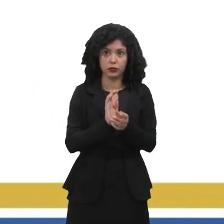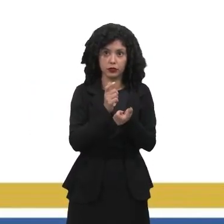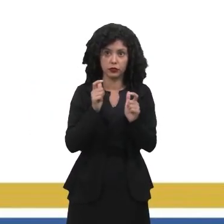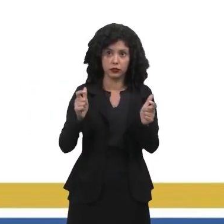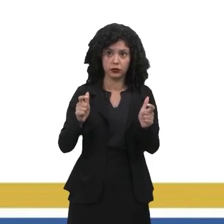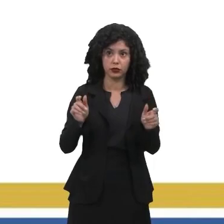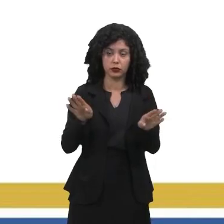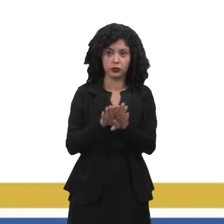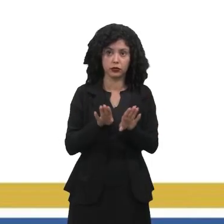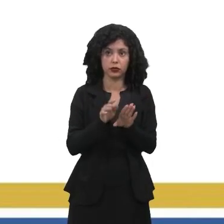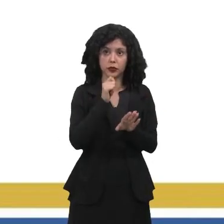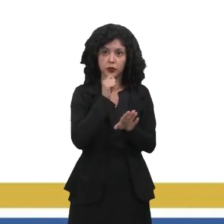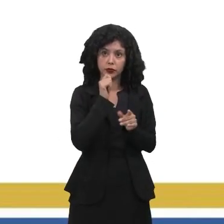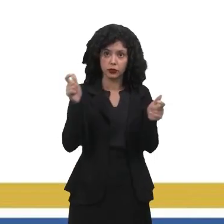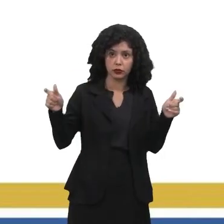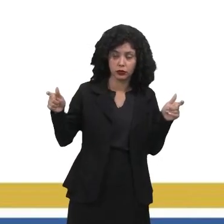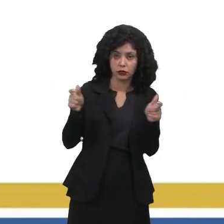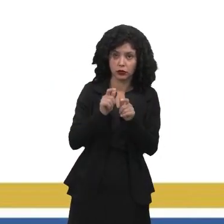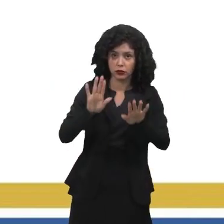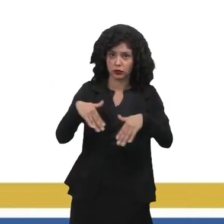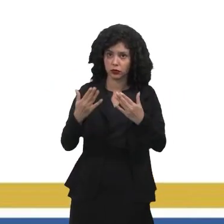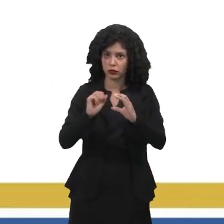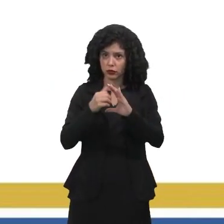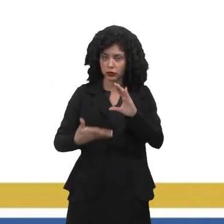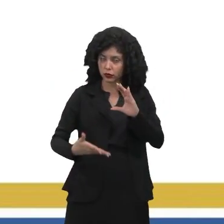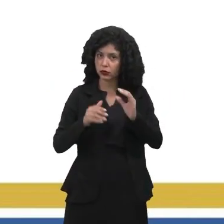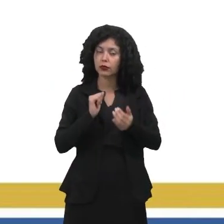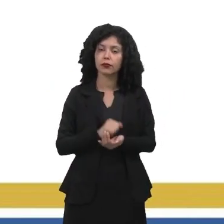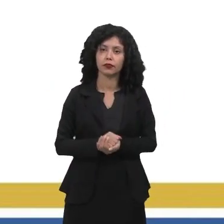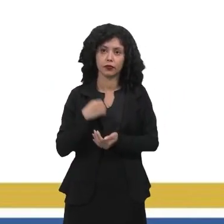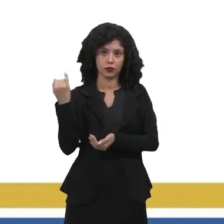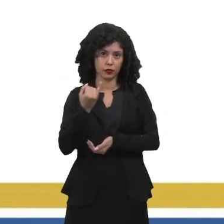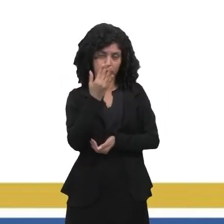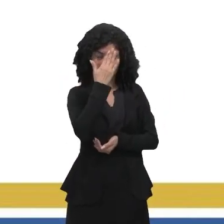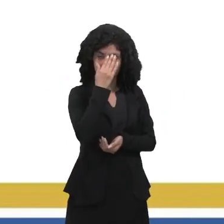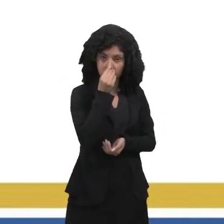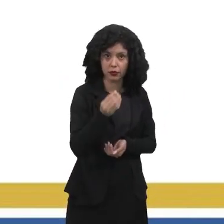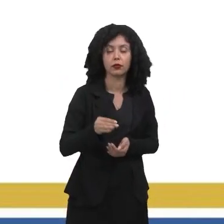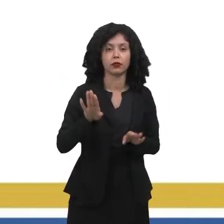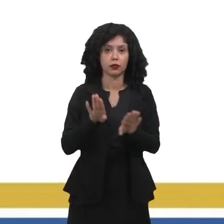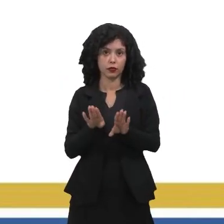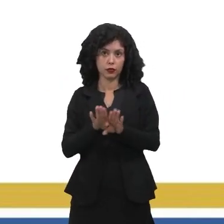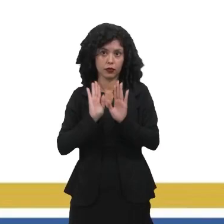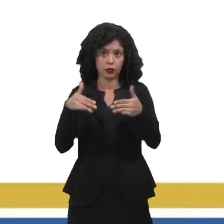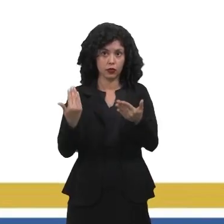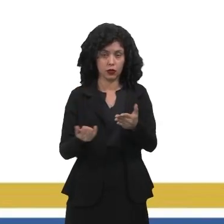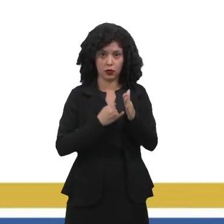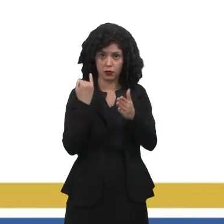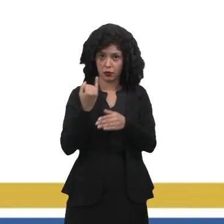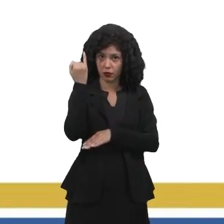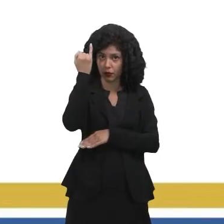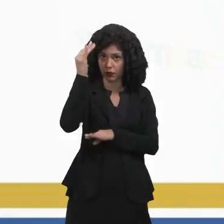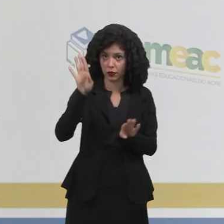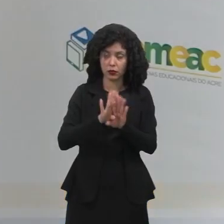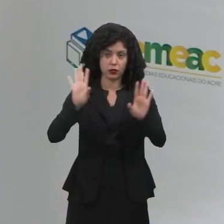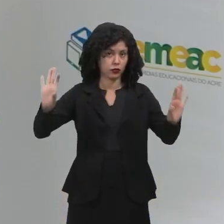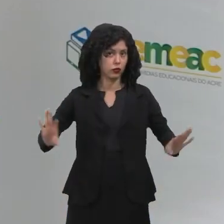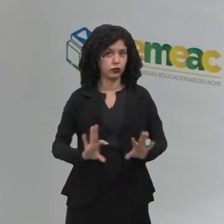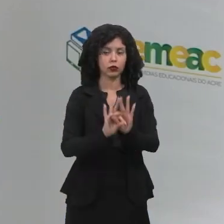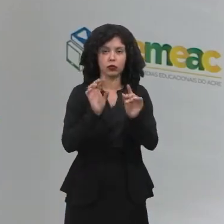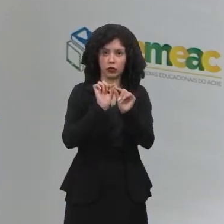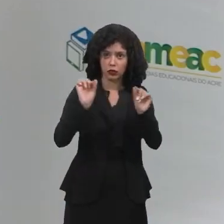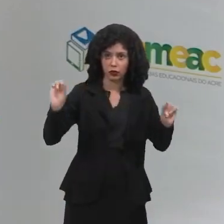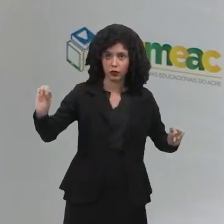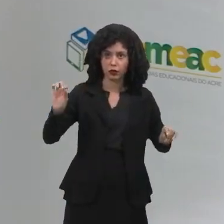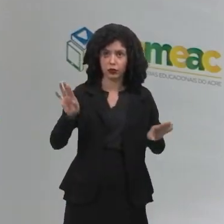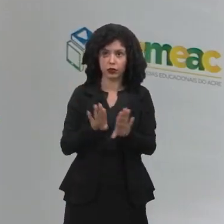do barbante, vai ocorrer a redução de qual característica? É importante saber que uma das principais relações que temos no comprimento